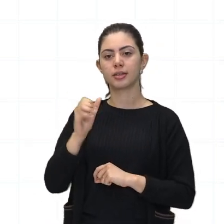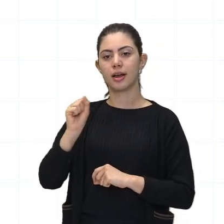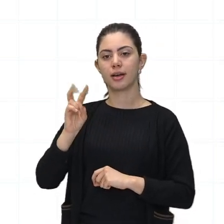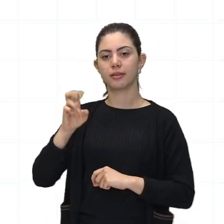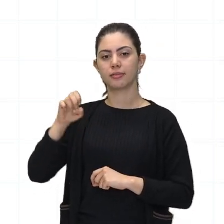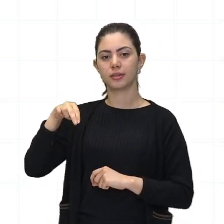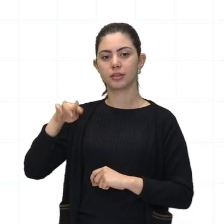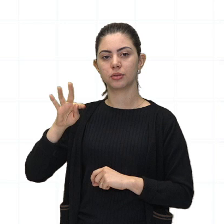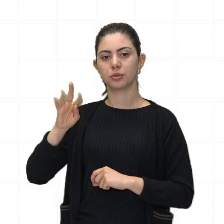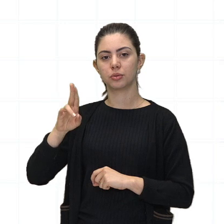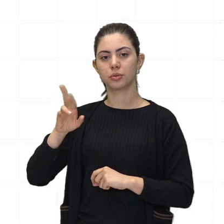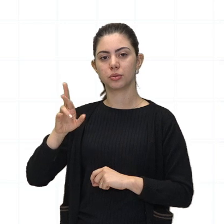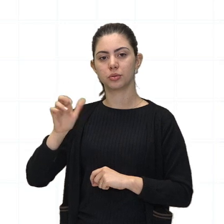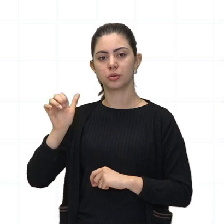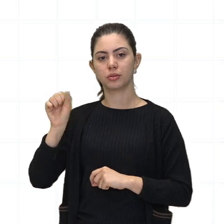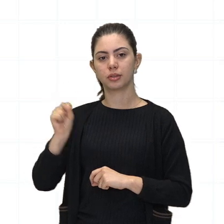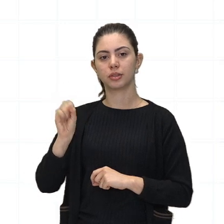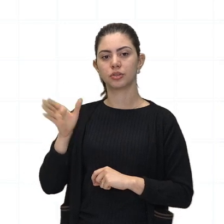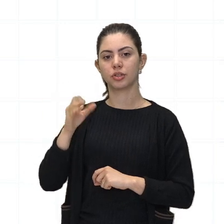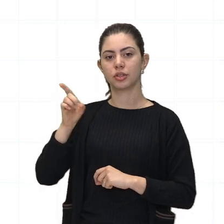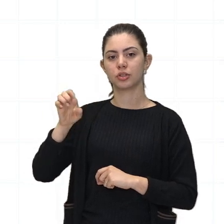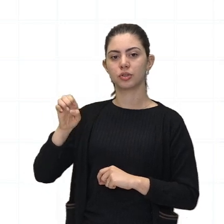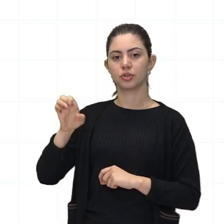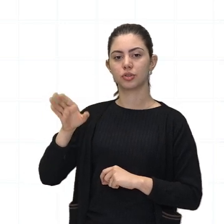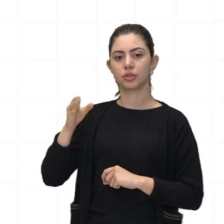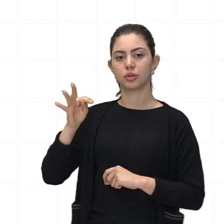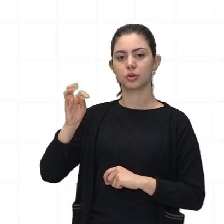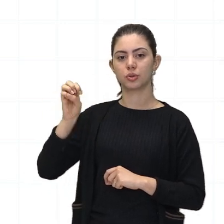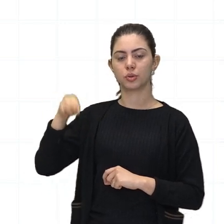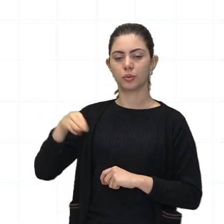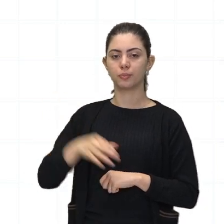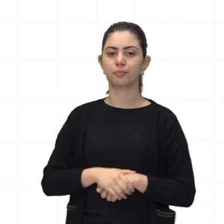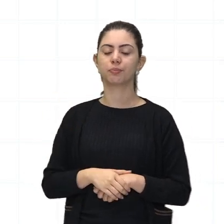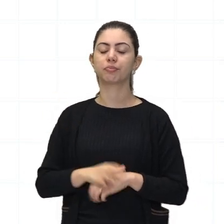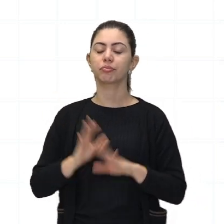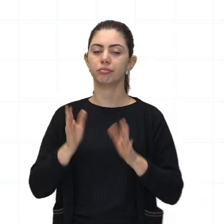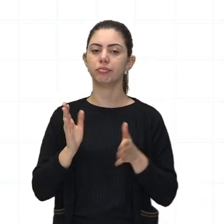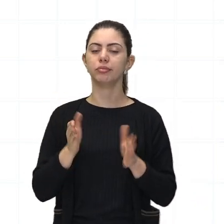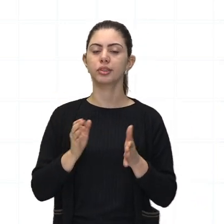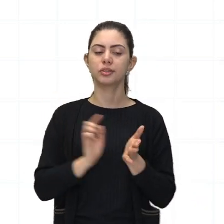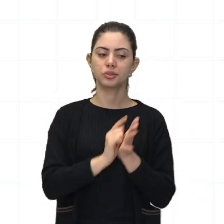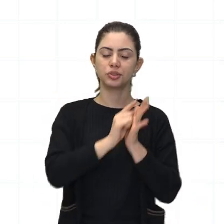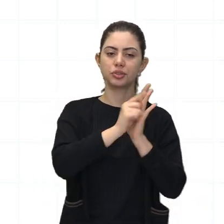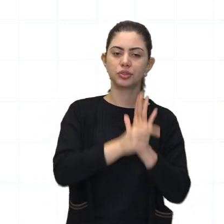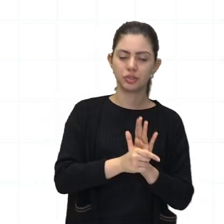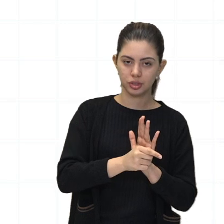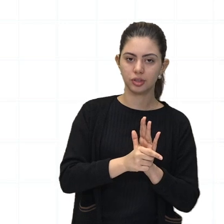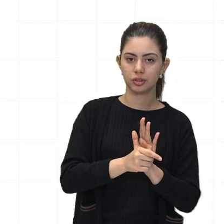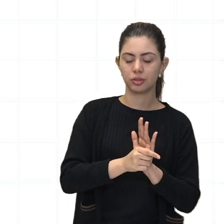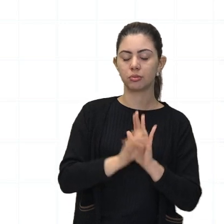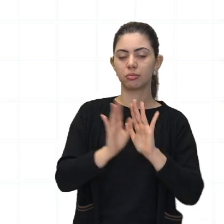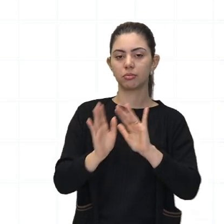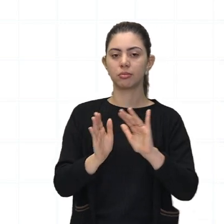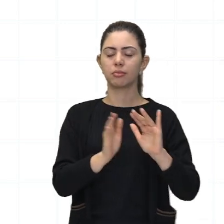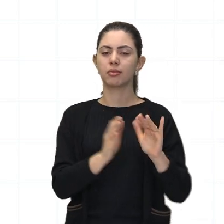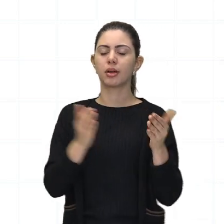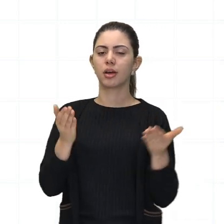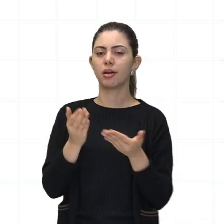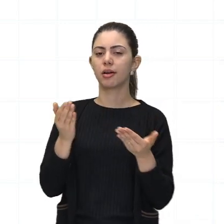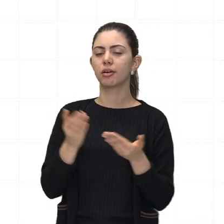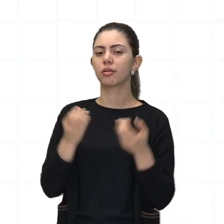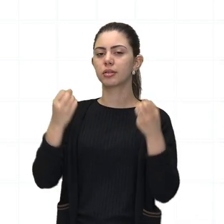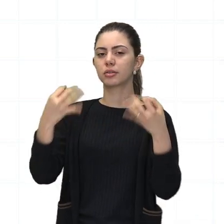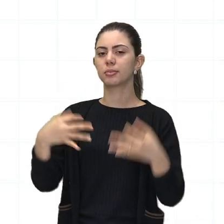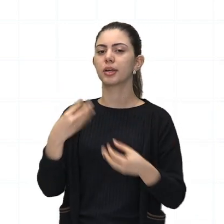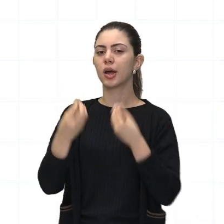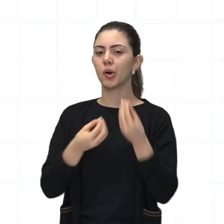tá bom? Vamos falar um pouquinho agora de poema, a gente falou lá do gênero lírico, e a gente vai falar agora sobre a estrutura do